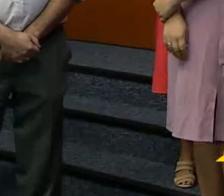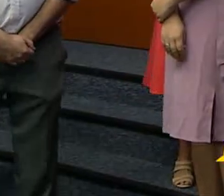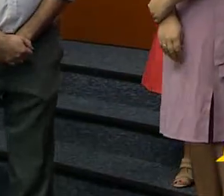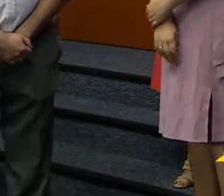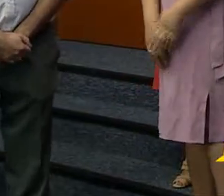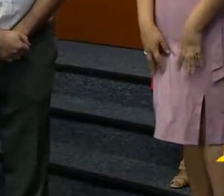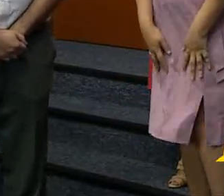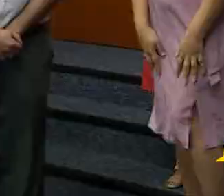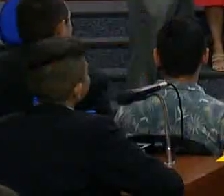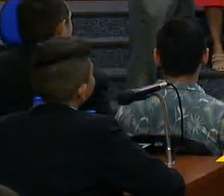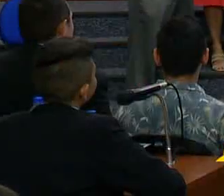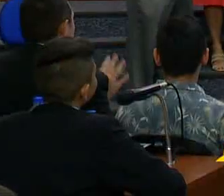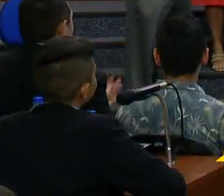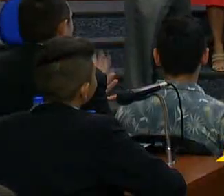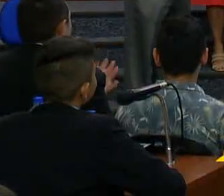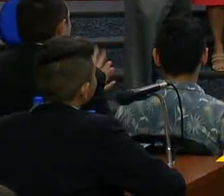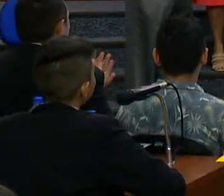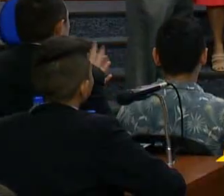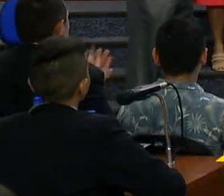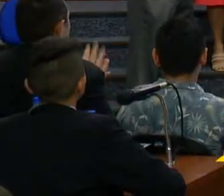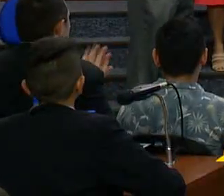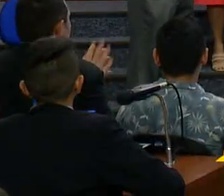Milene Cristina Martinez Batista.